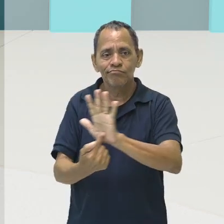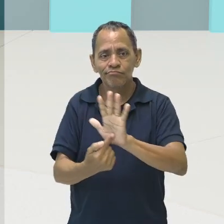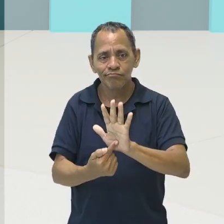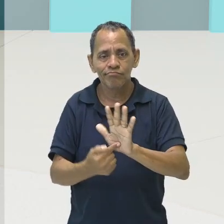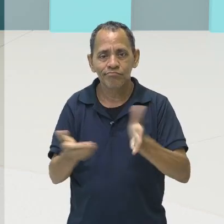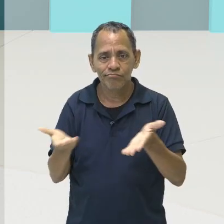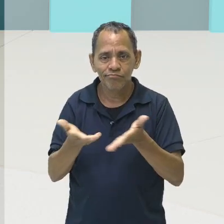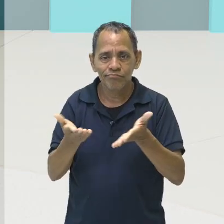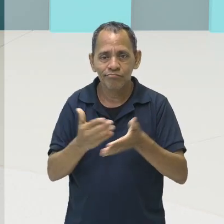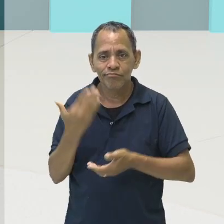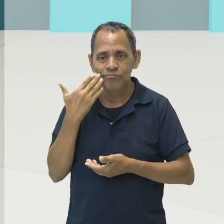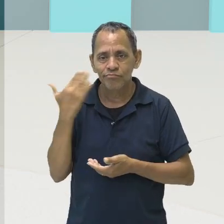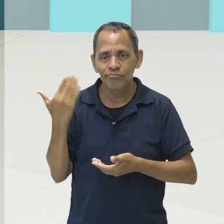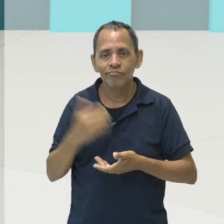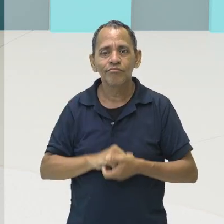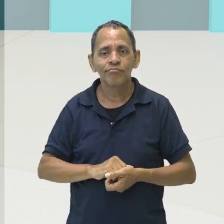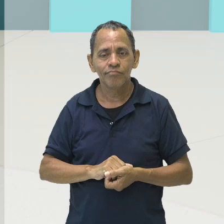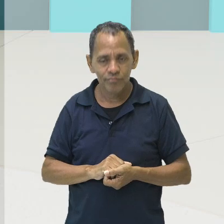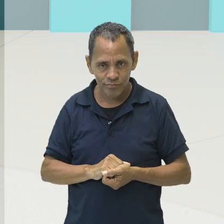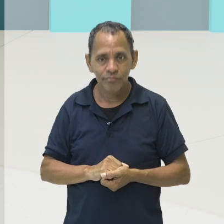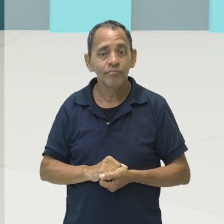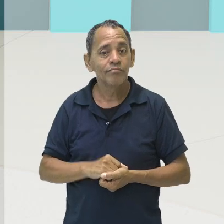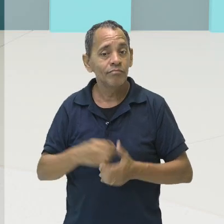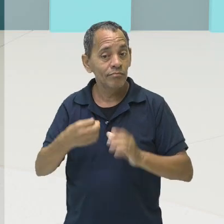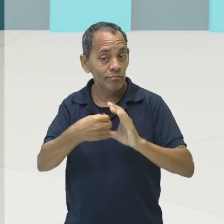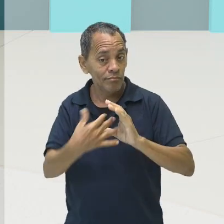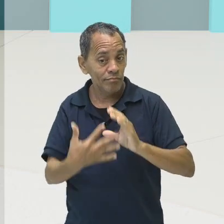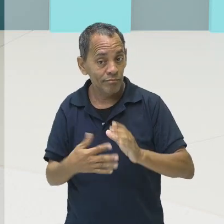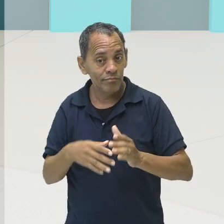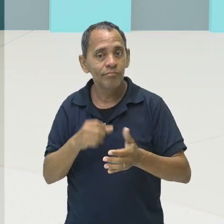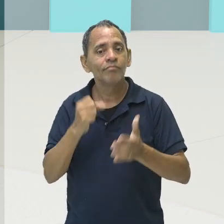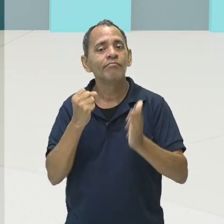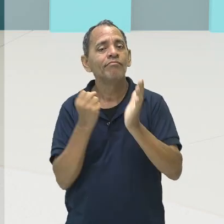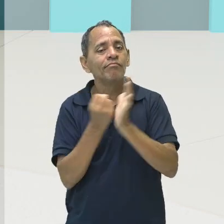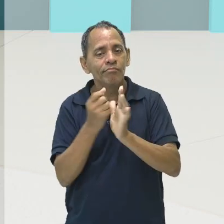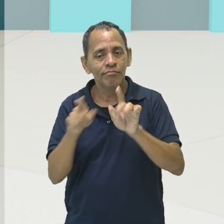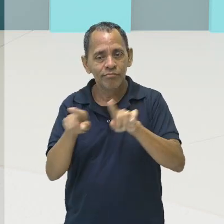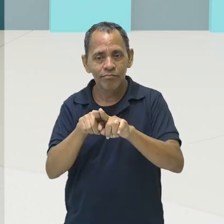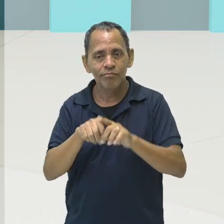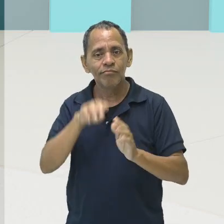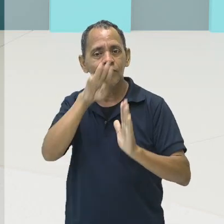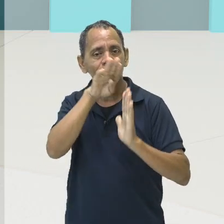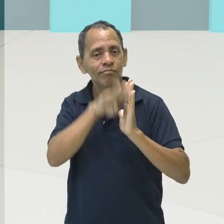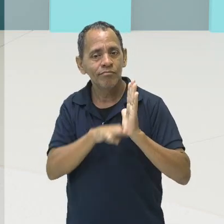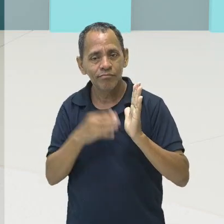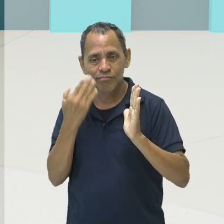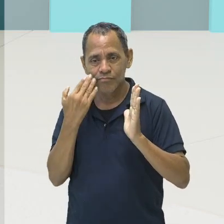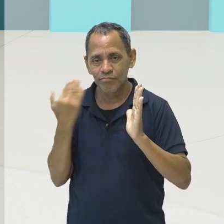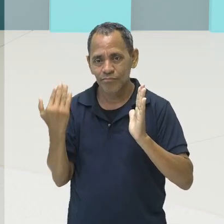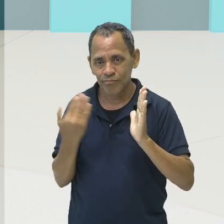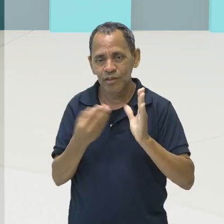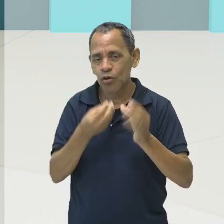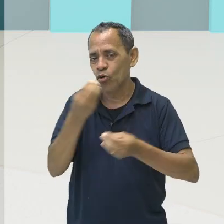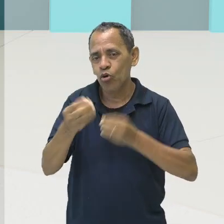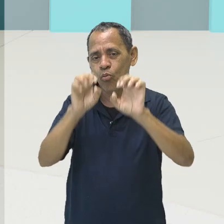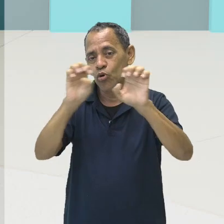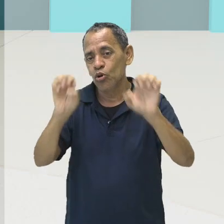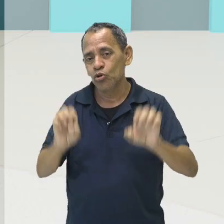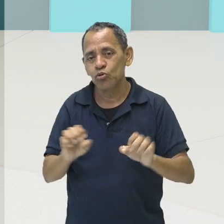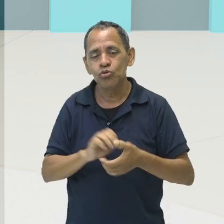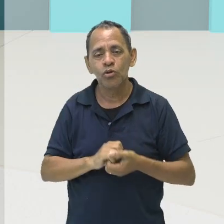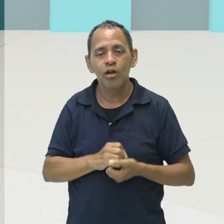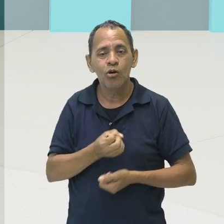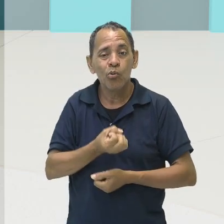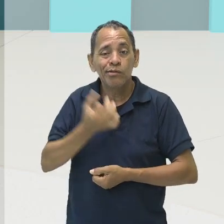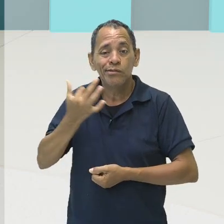agora, né? Aqui uma característica bem marcante das receitas são que a forma que é estruturada,